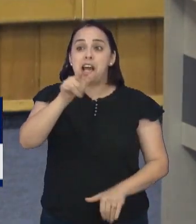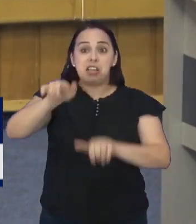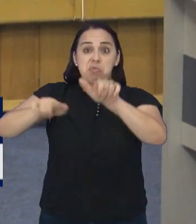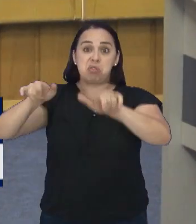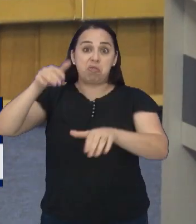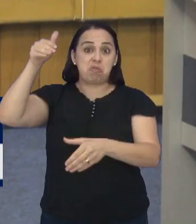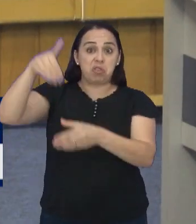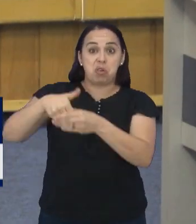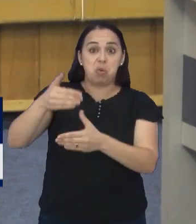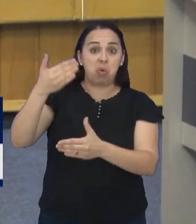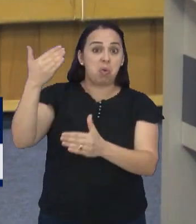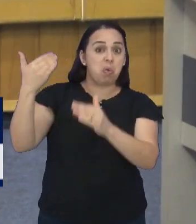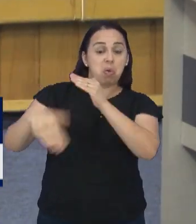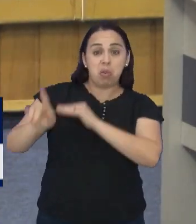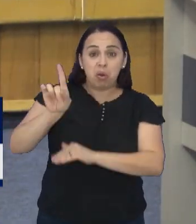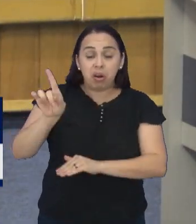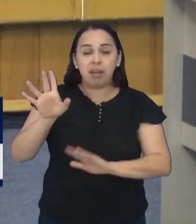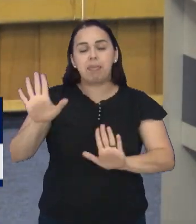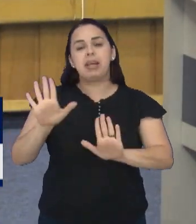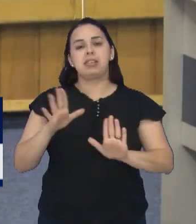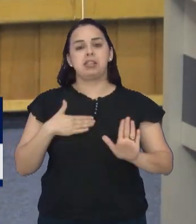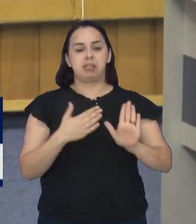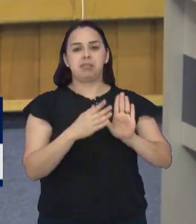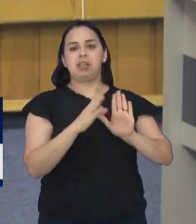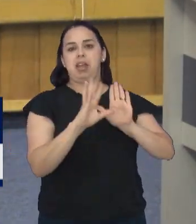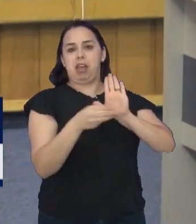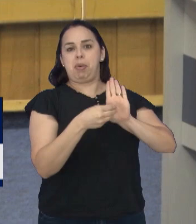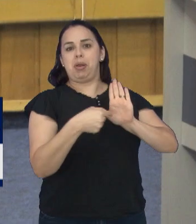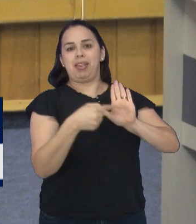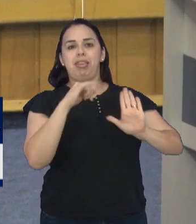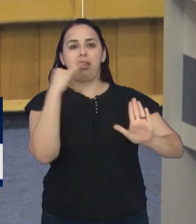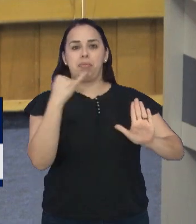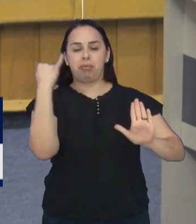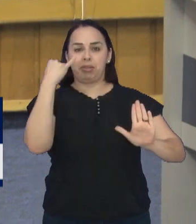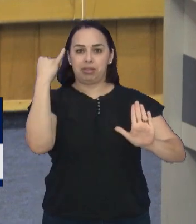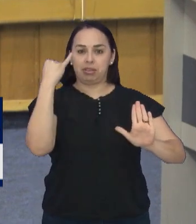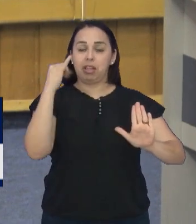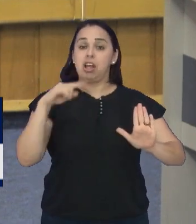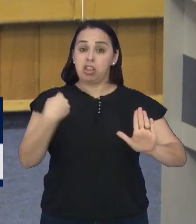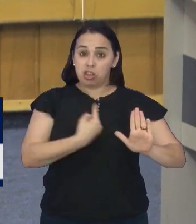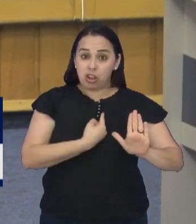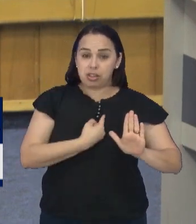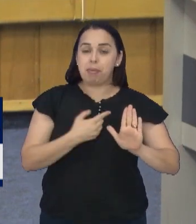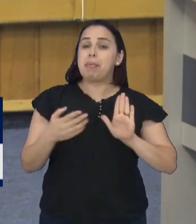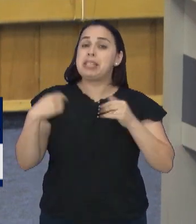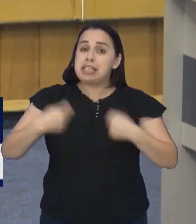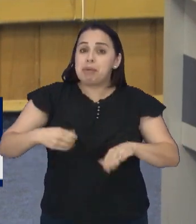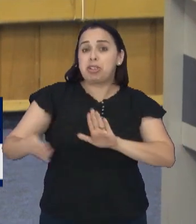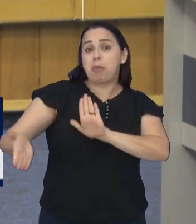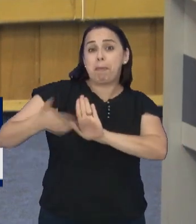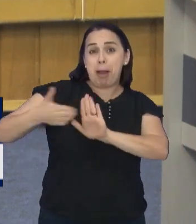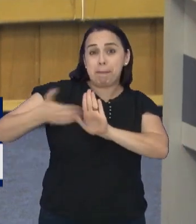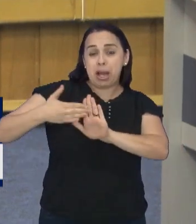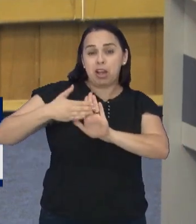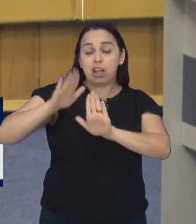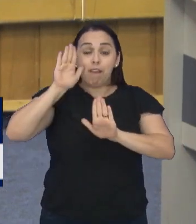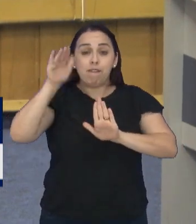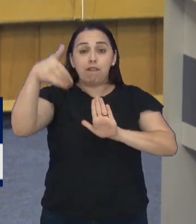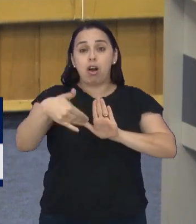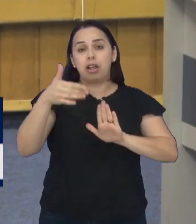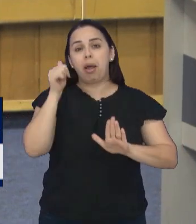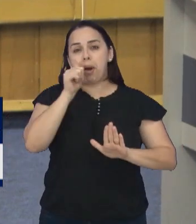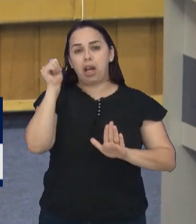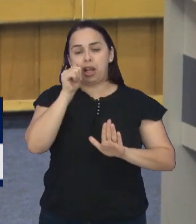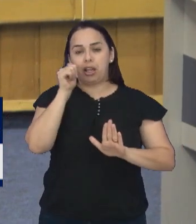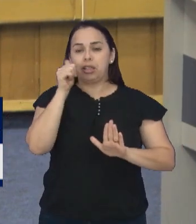rejeitada, mas é muito importante. E vamos pensar que essa casa tem que ter uma pauta que tenha um olhar para as mulheres,